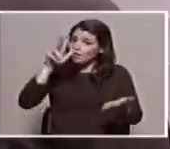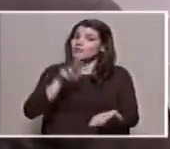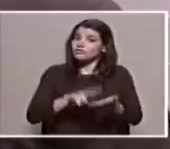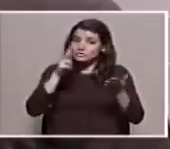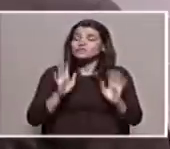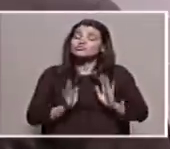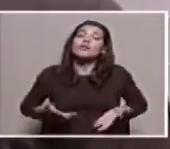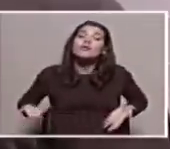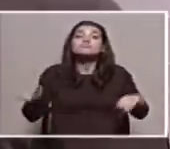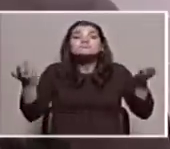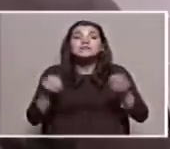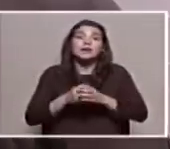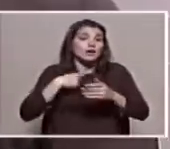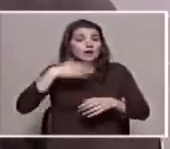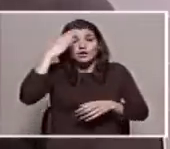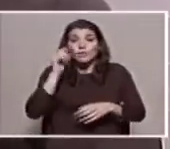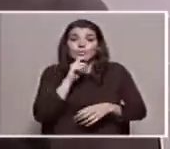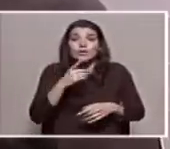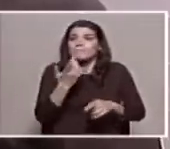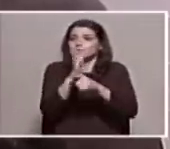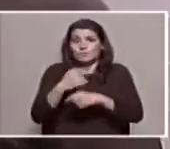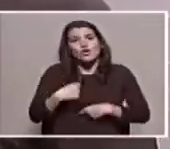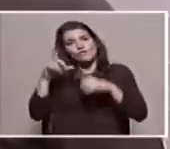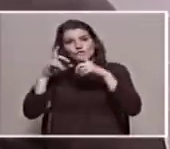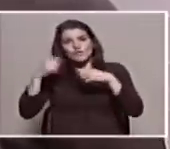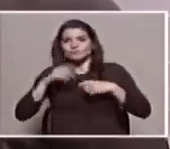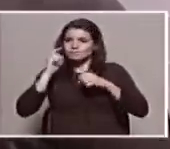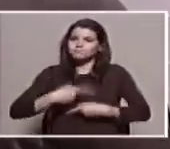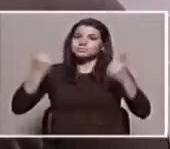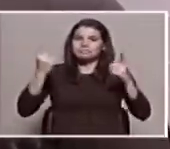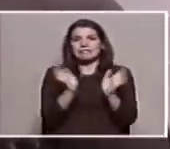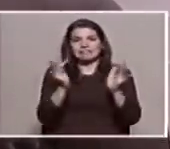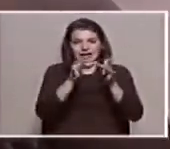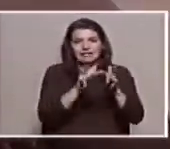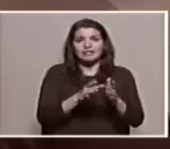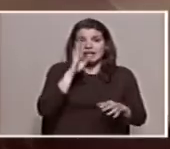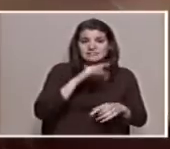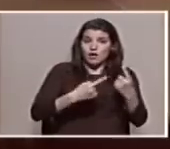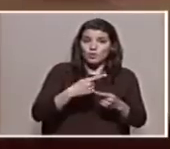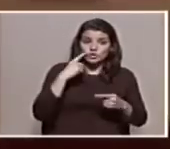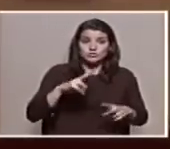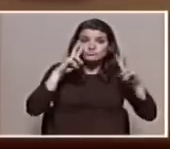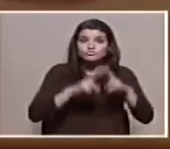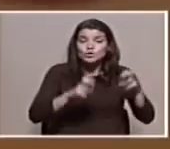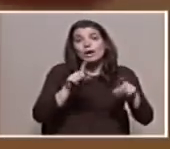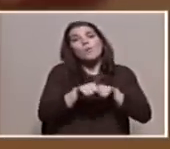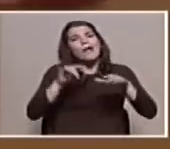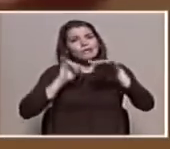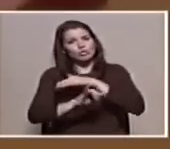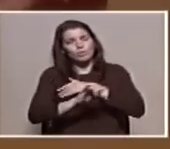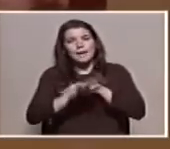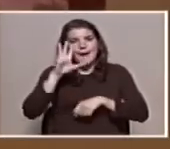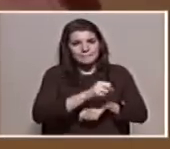também de Face não é e portanto poderia eu ao ter publicar uma fotografia na internet se houvesse uma ferramenta que me detectasse como o YouTube deteta os